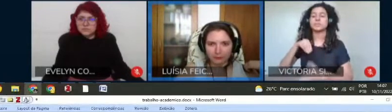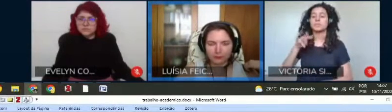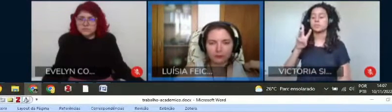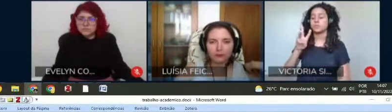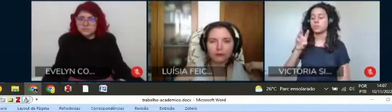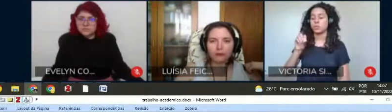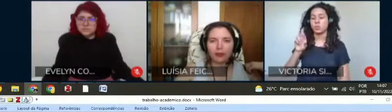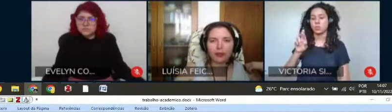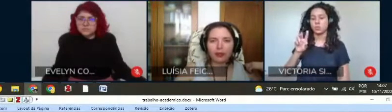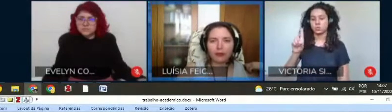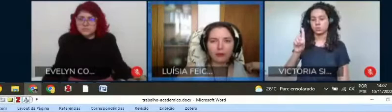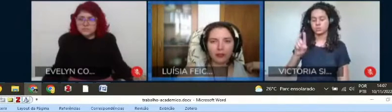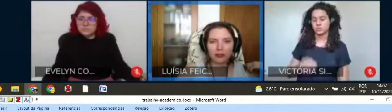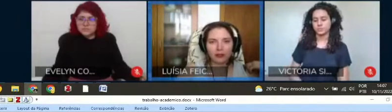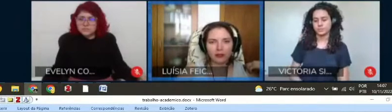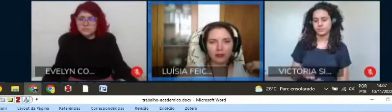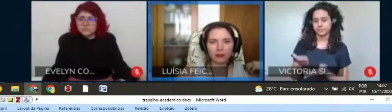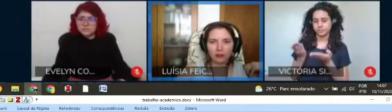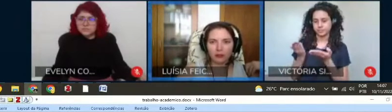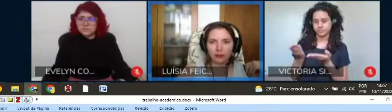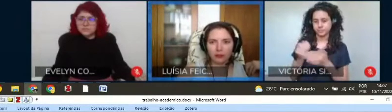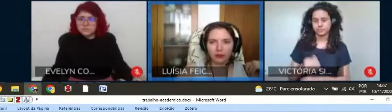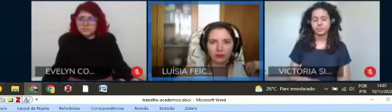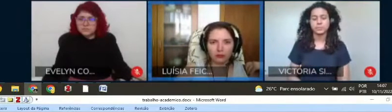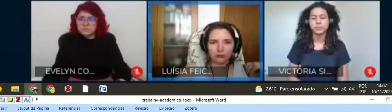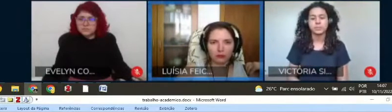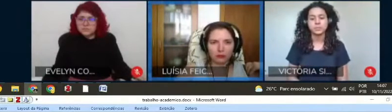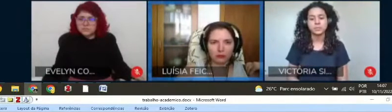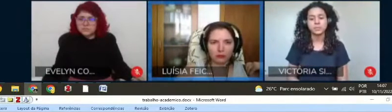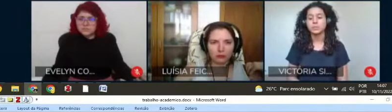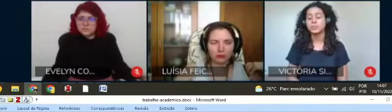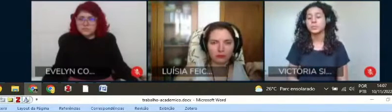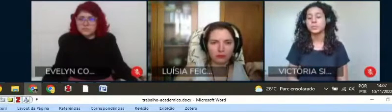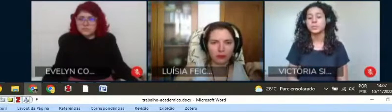documento. Então, aqui nós temos o primeiro